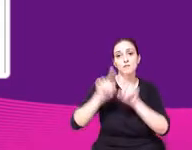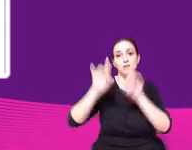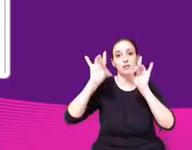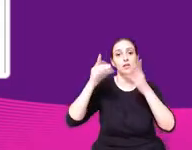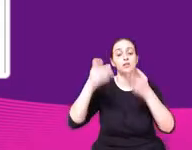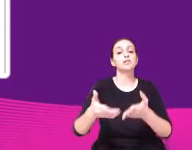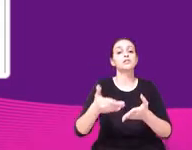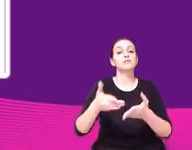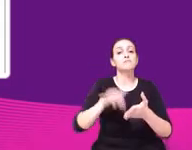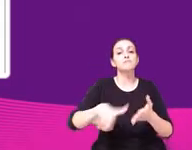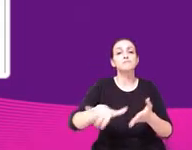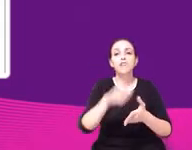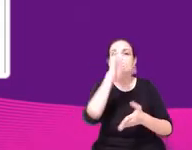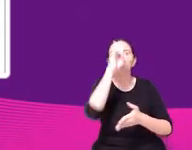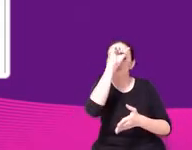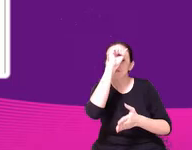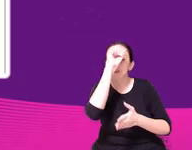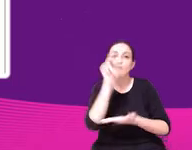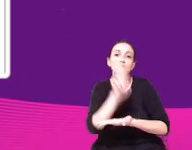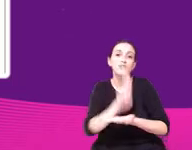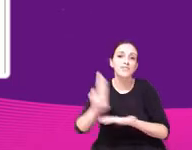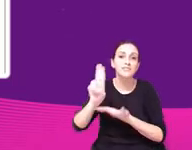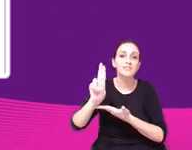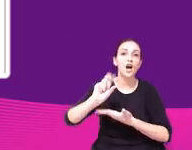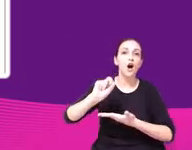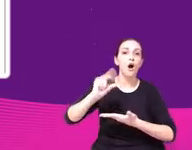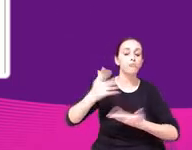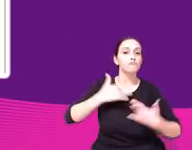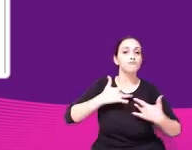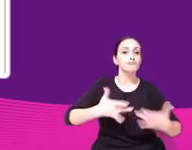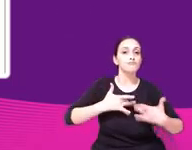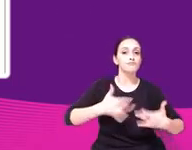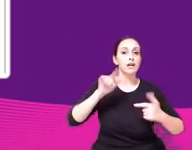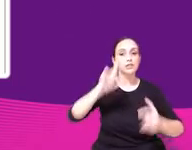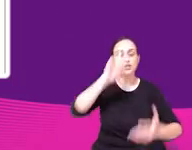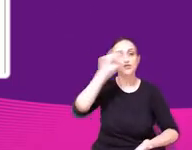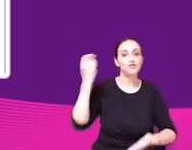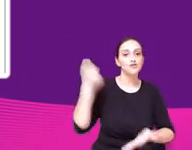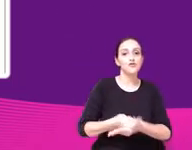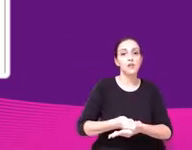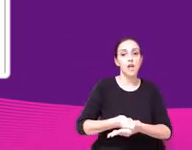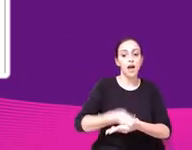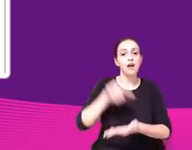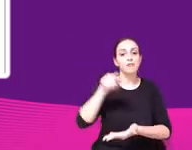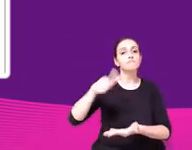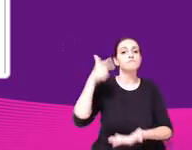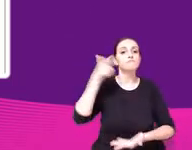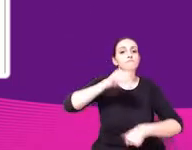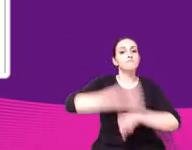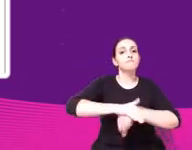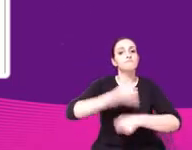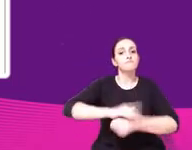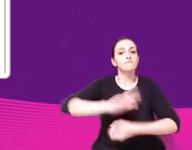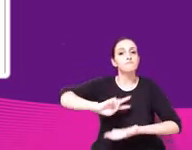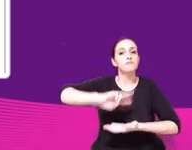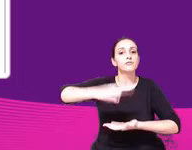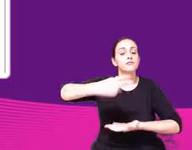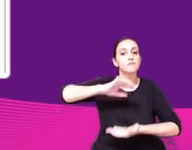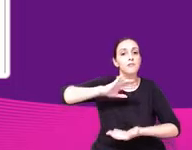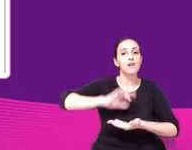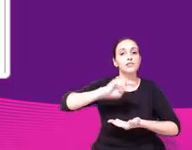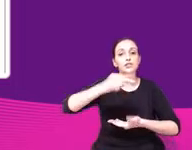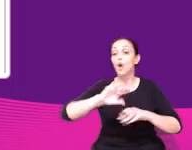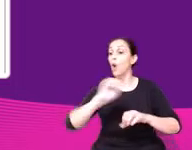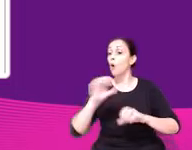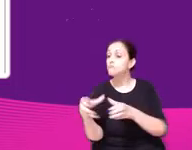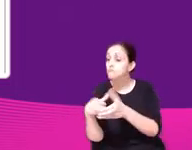geralmente hospitais universitários ou filantrópicos, decidiam realizar transplante esporadicamente, ou organizar uma equipe de